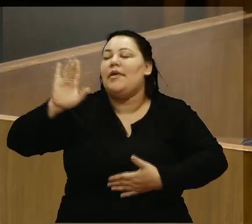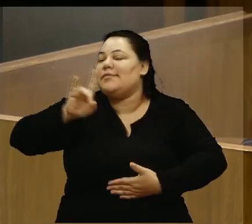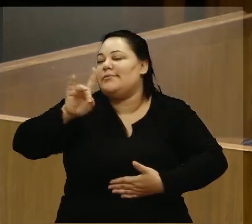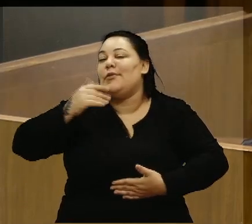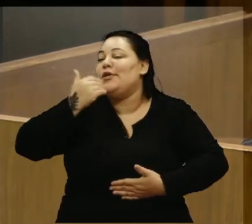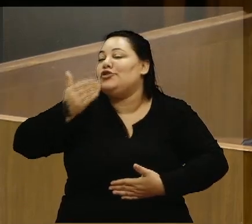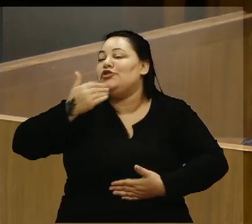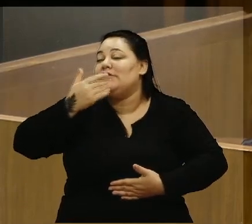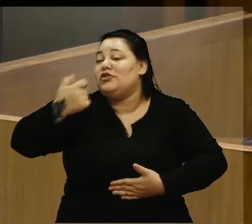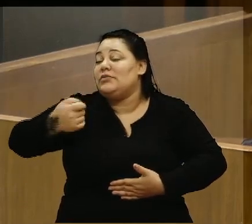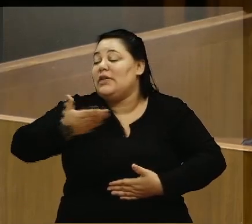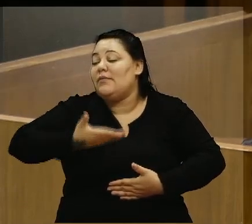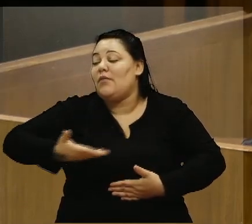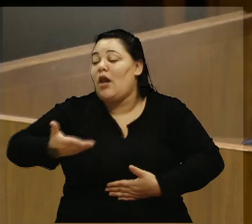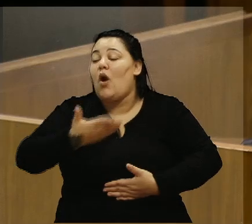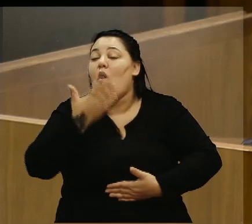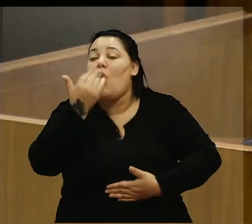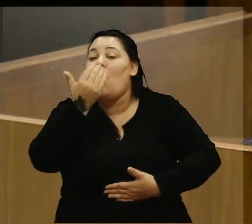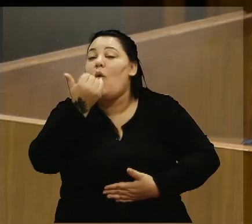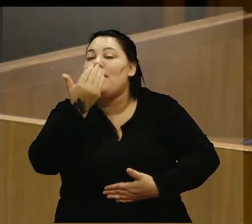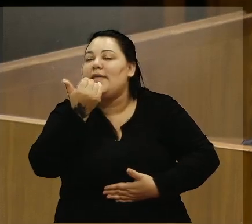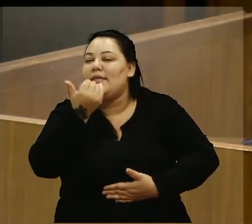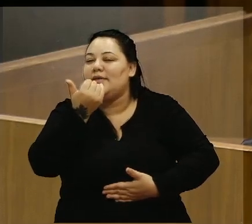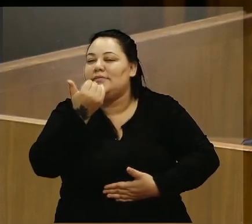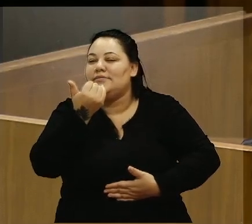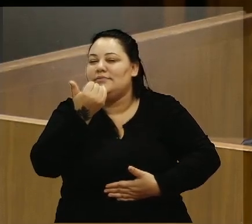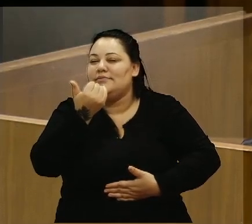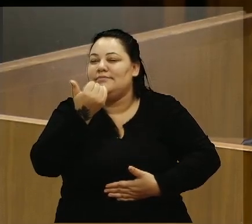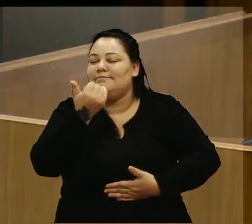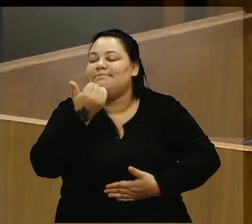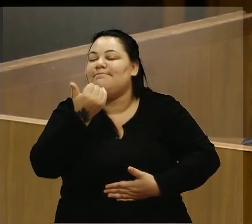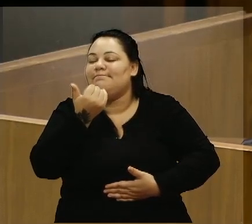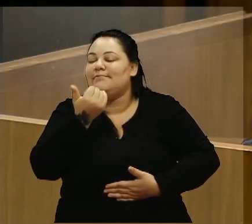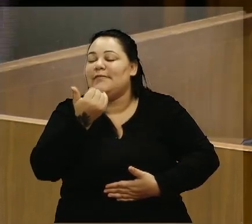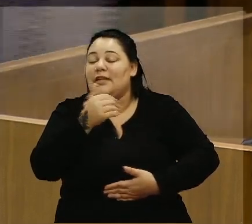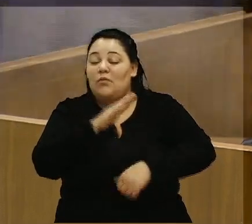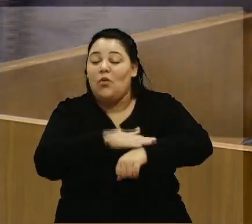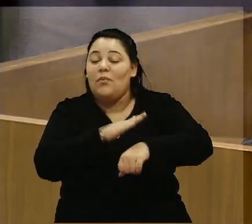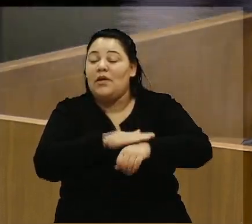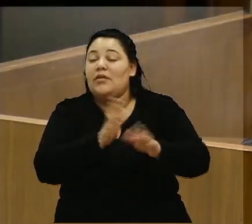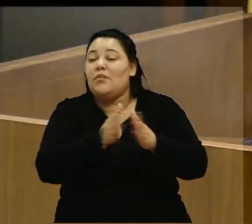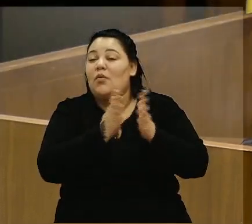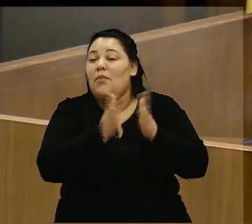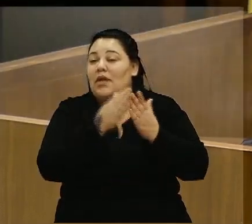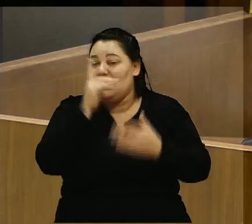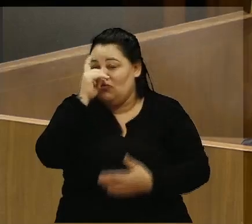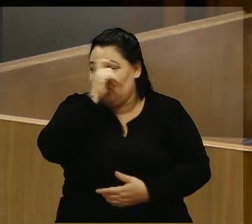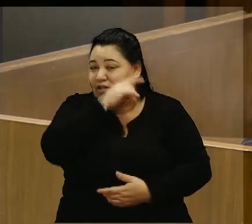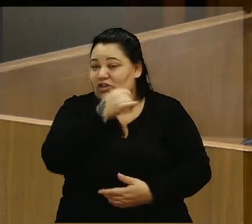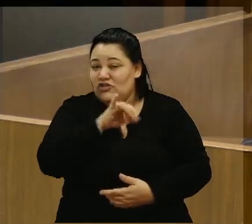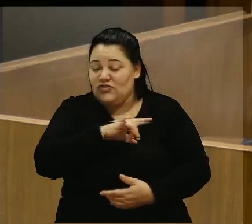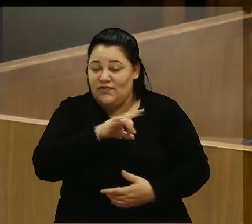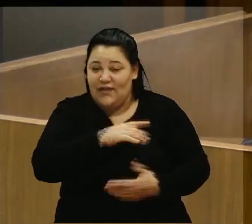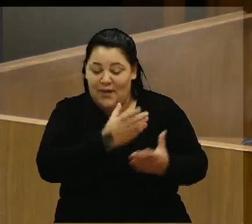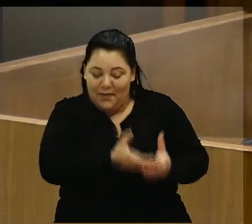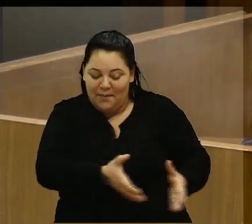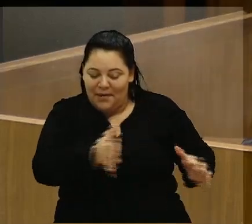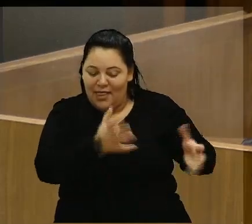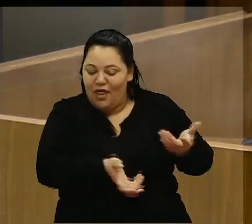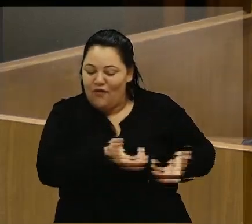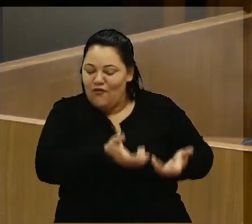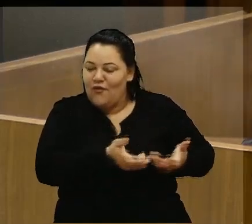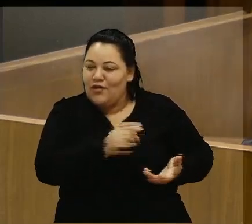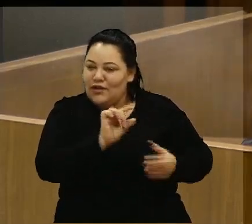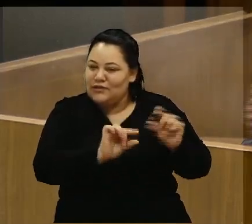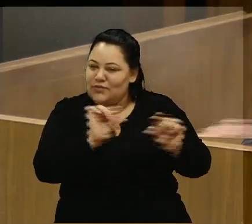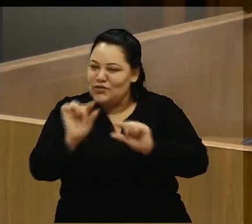recursos, feito por mãos e que não viu o rosto, quando a miséria bate. E quando houver uma panela no fogo e gente dividindo um pouco que